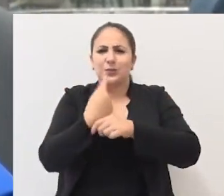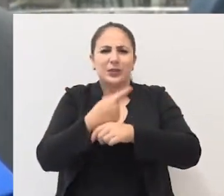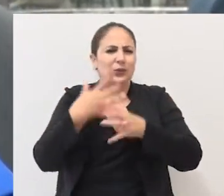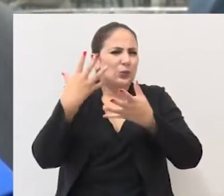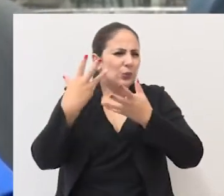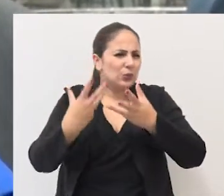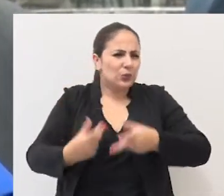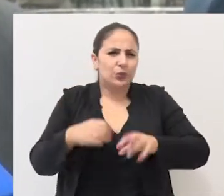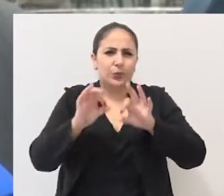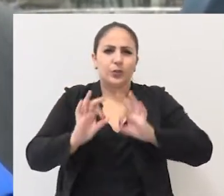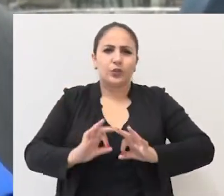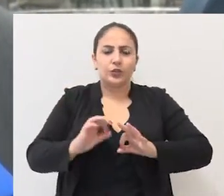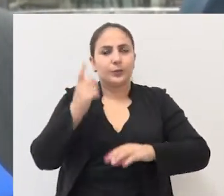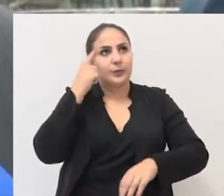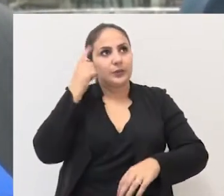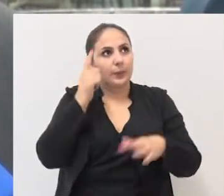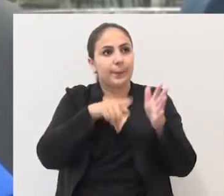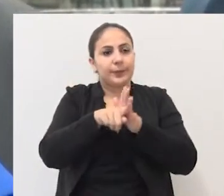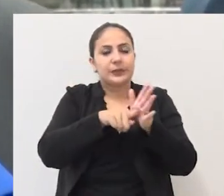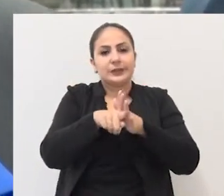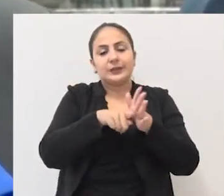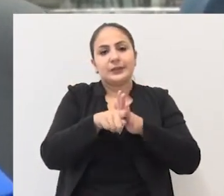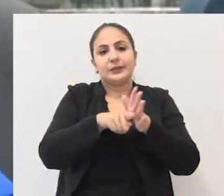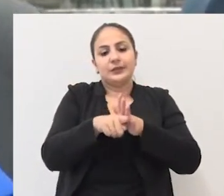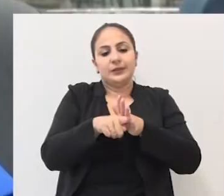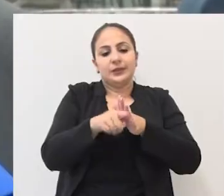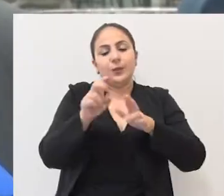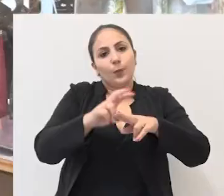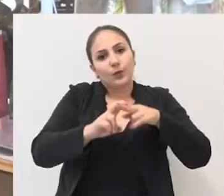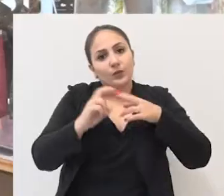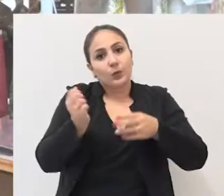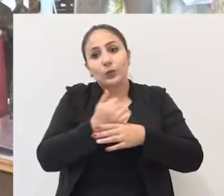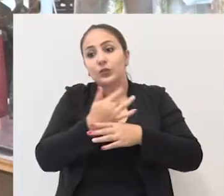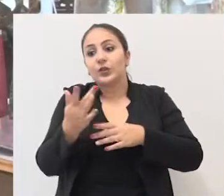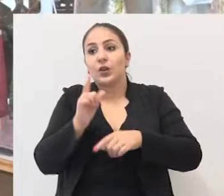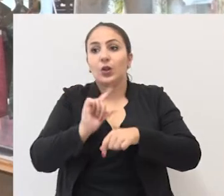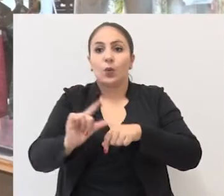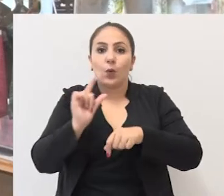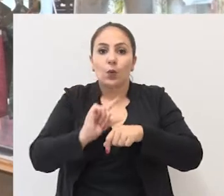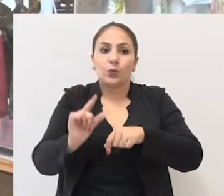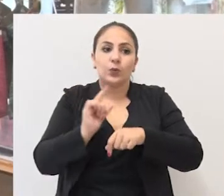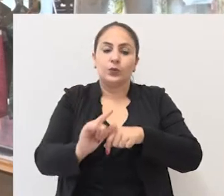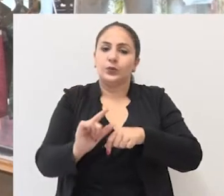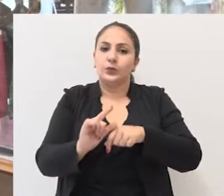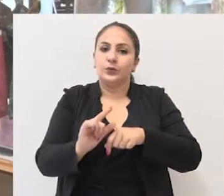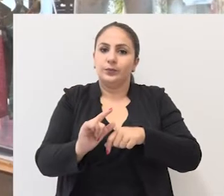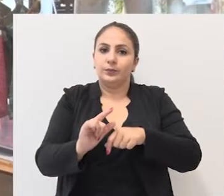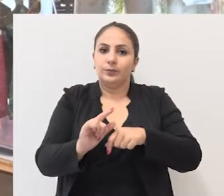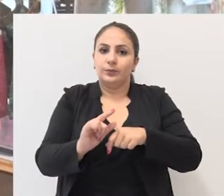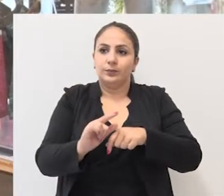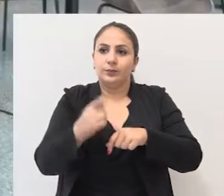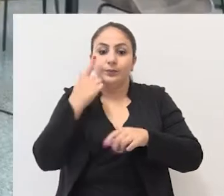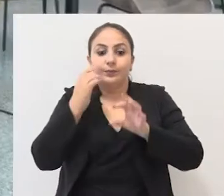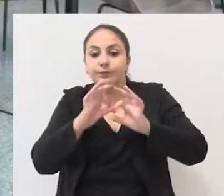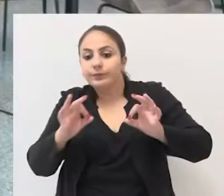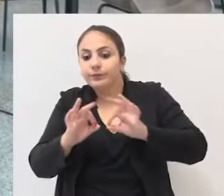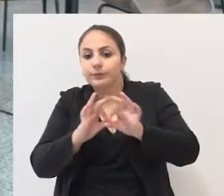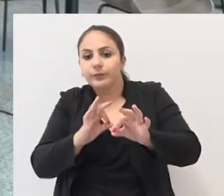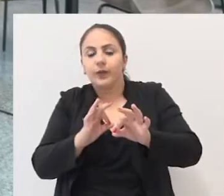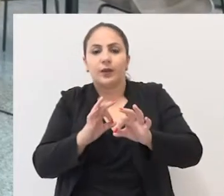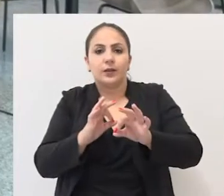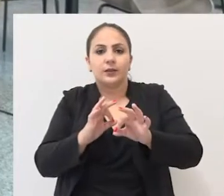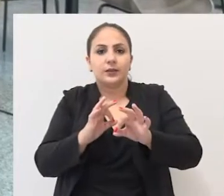Todo o projeto hoje é desenvolvido em cima de pesquisas, né? Então, quantidade de lojas, dimensionamento da quantidade de